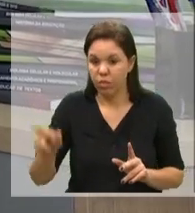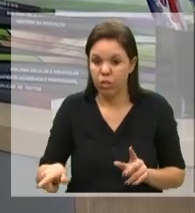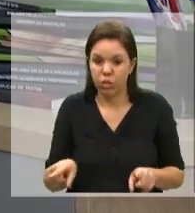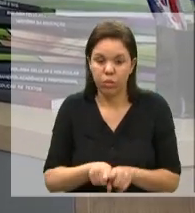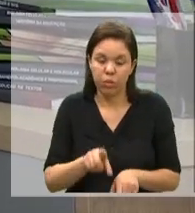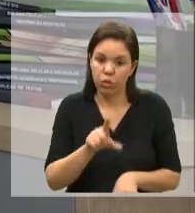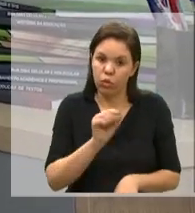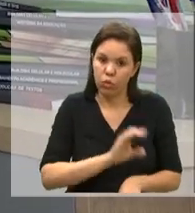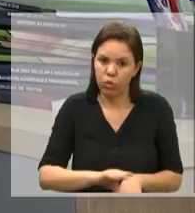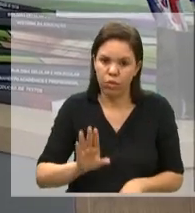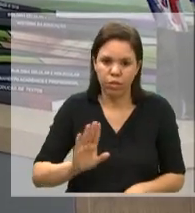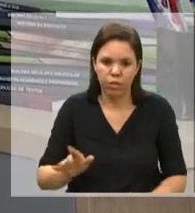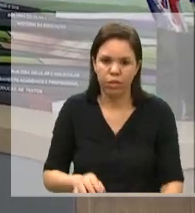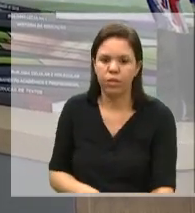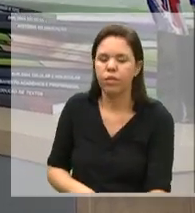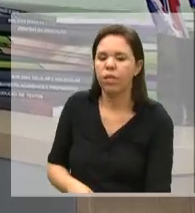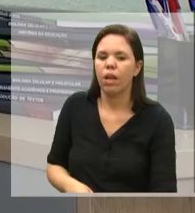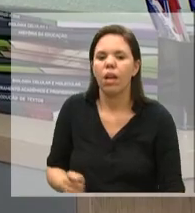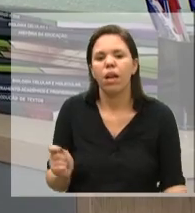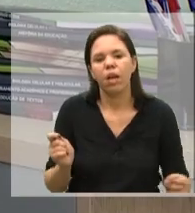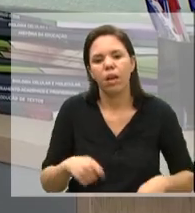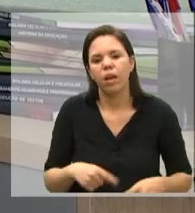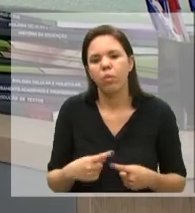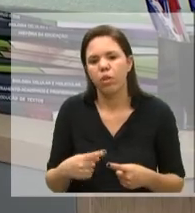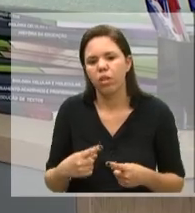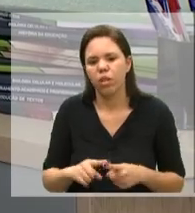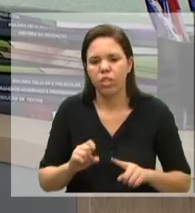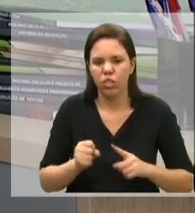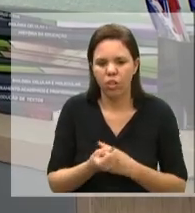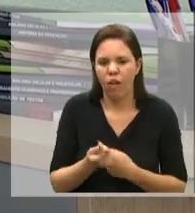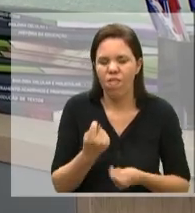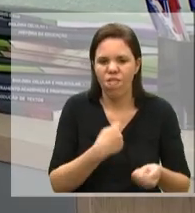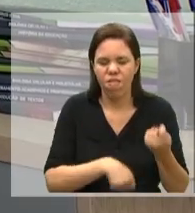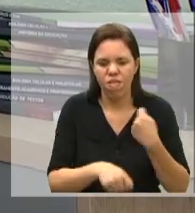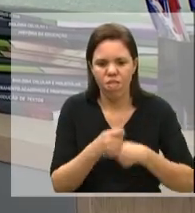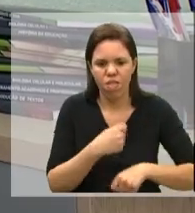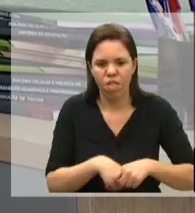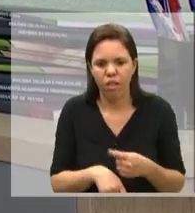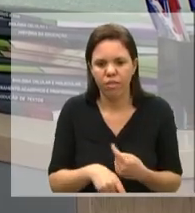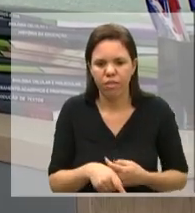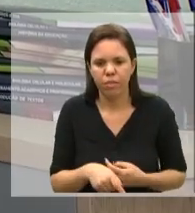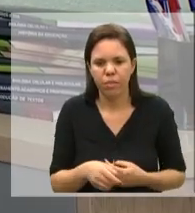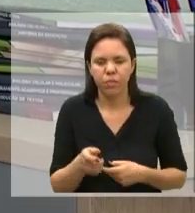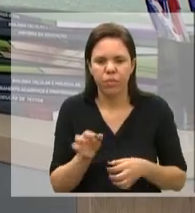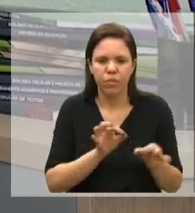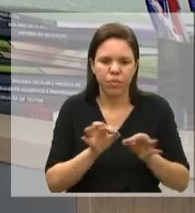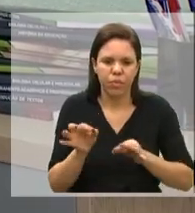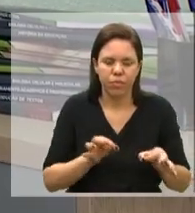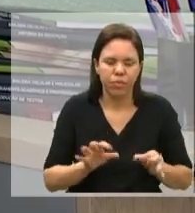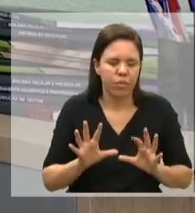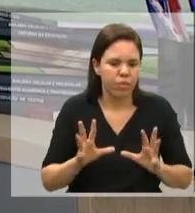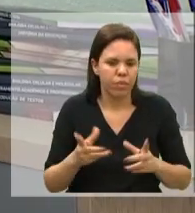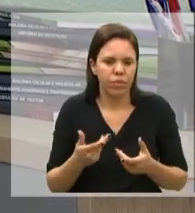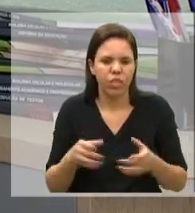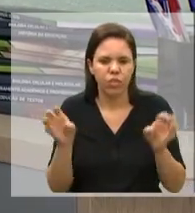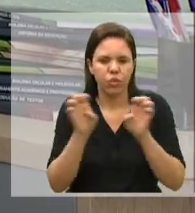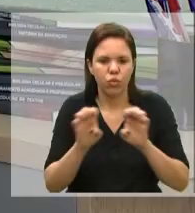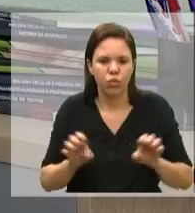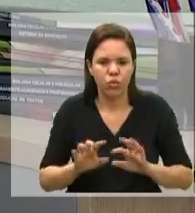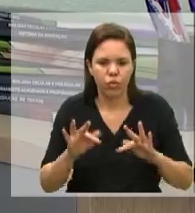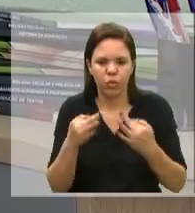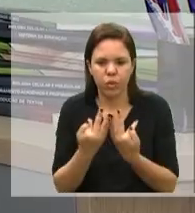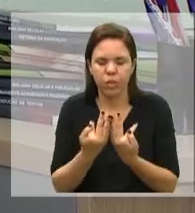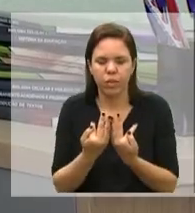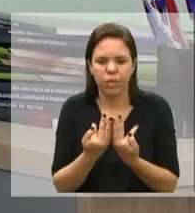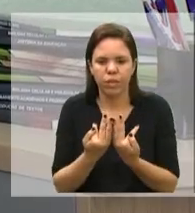escolher um curso EAD. São as condições socioeconômicas de vida, de organização, de estrutura de família,